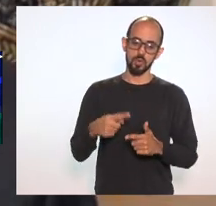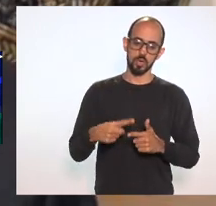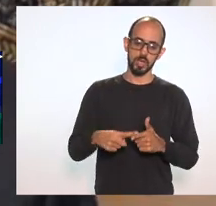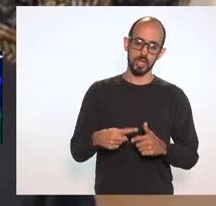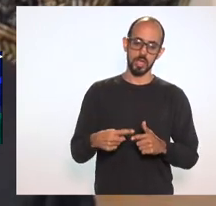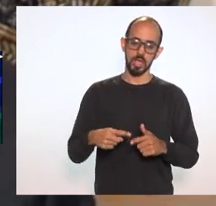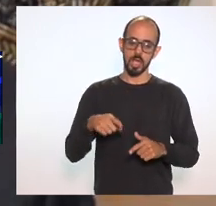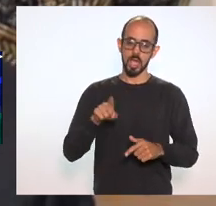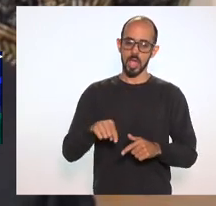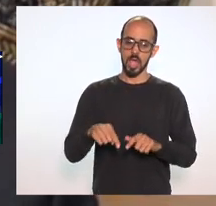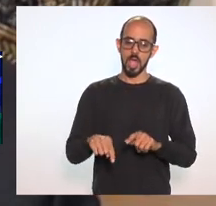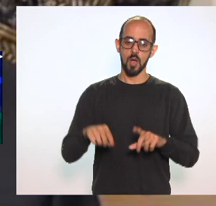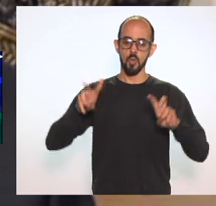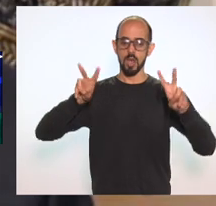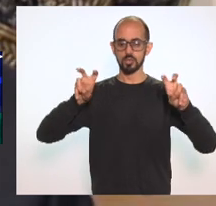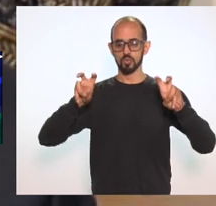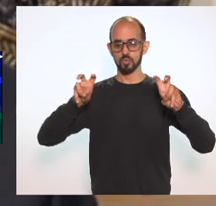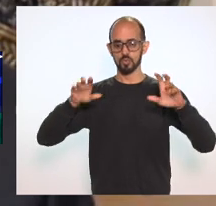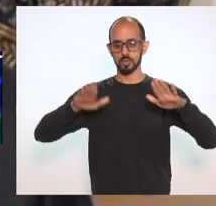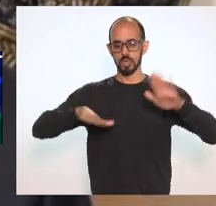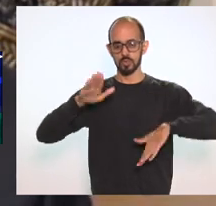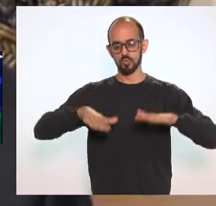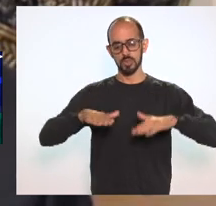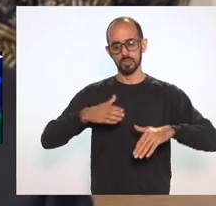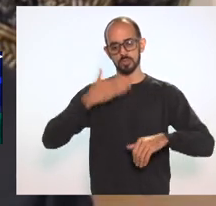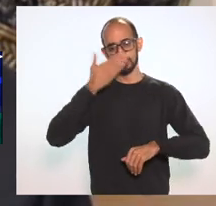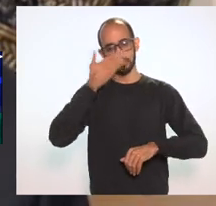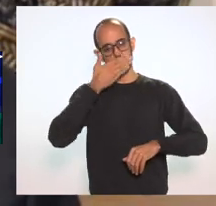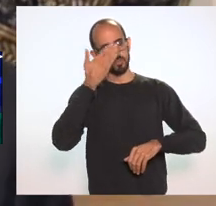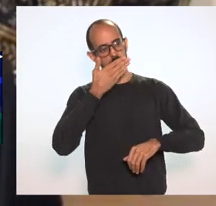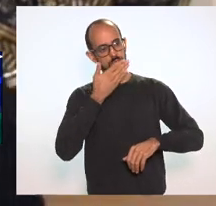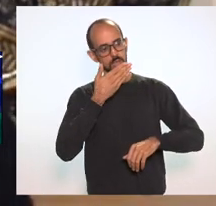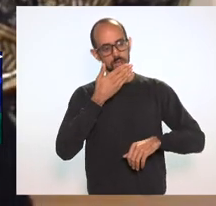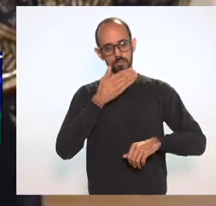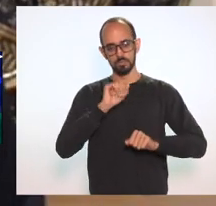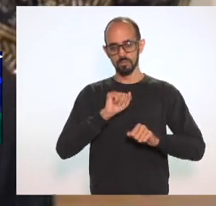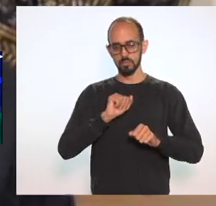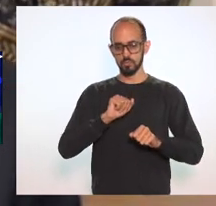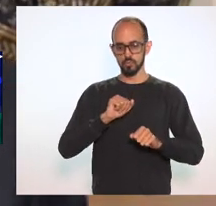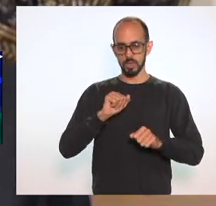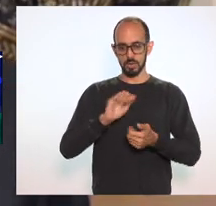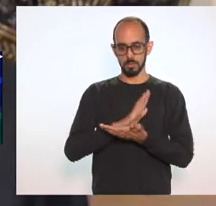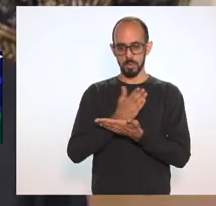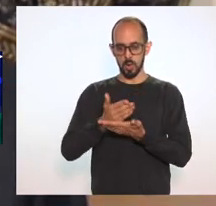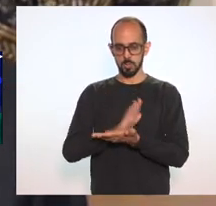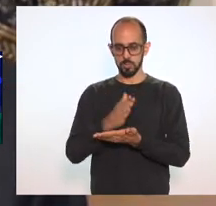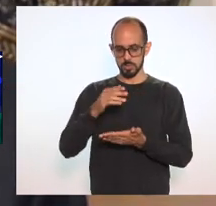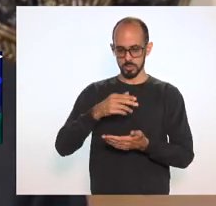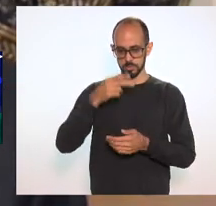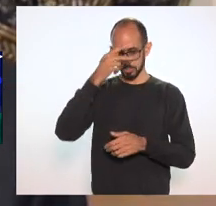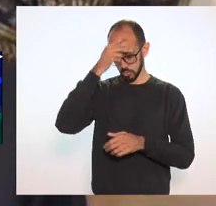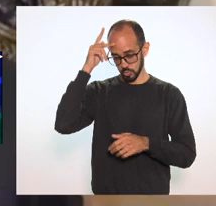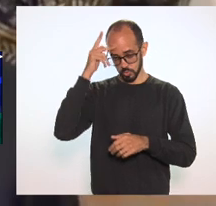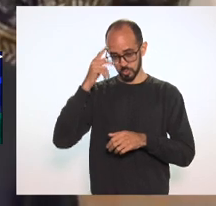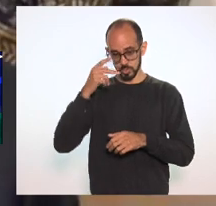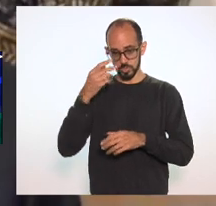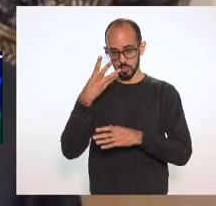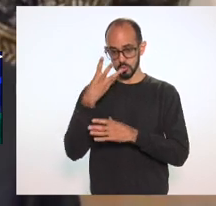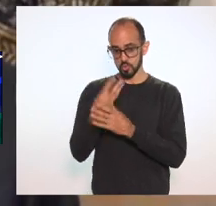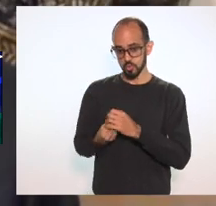fica muito a igreja transparente quase que invisível aos olhos de muitas pessoas estão o desaparecimento de crianças